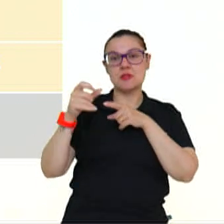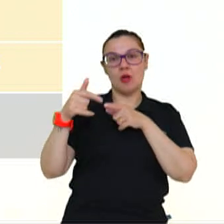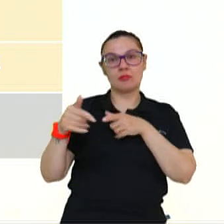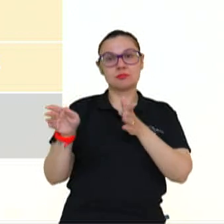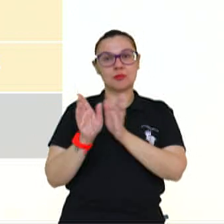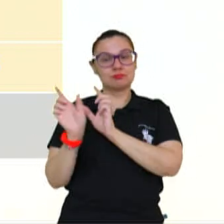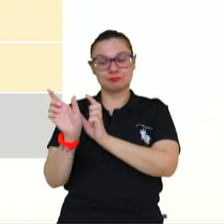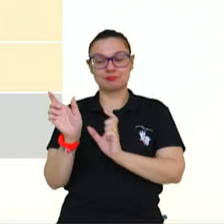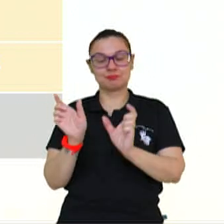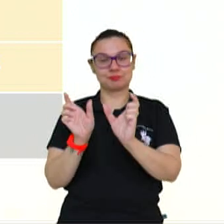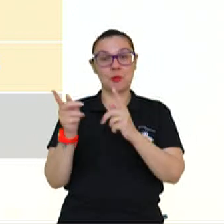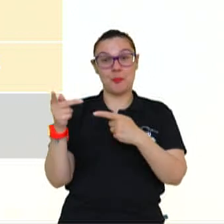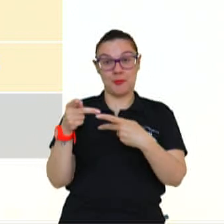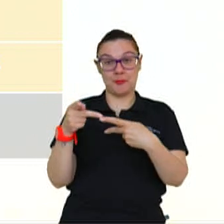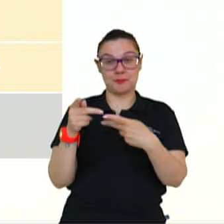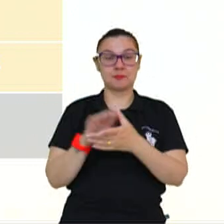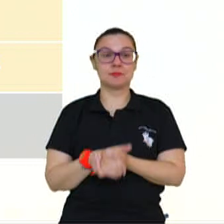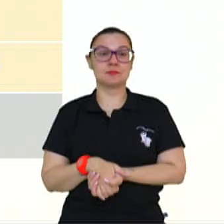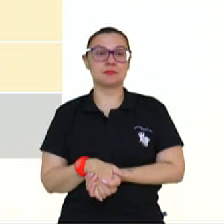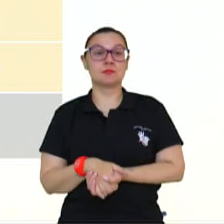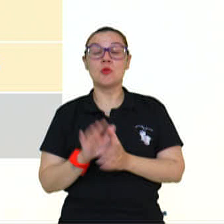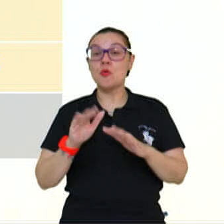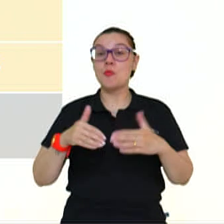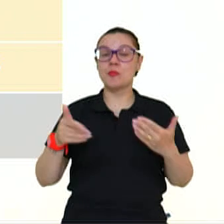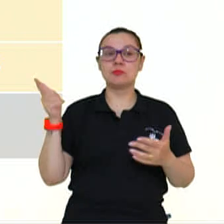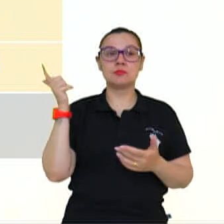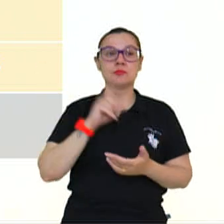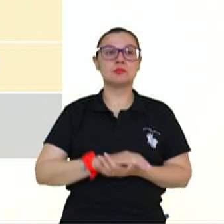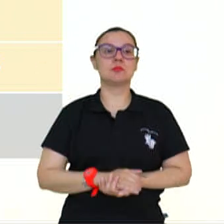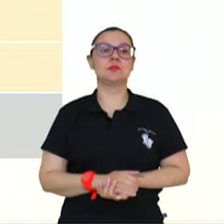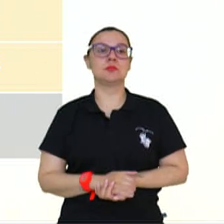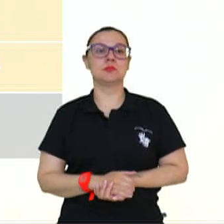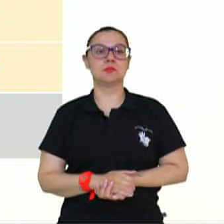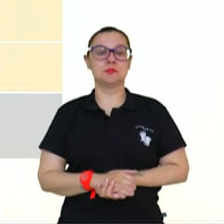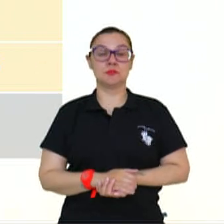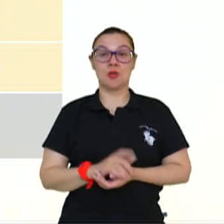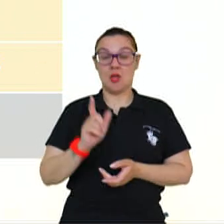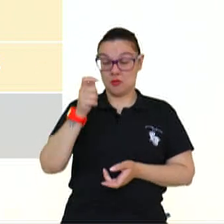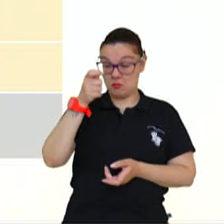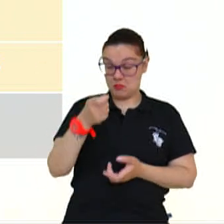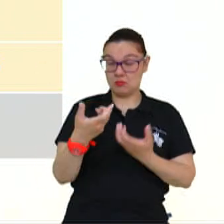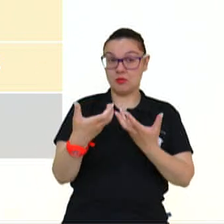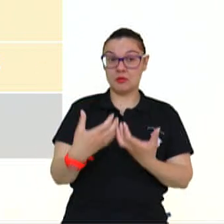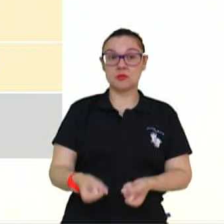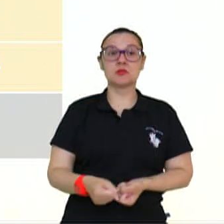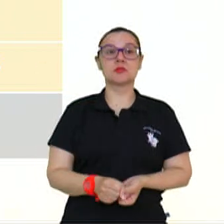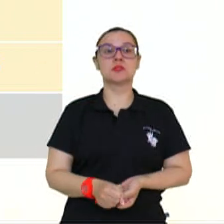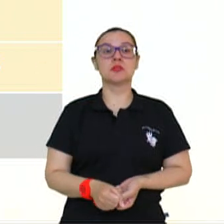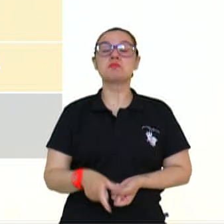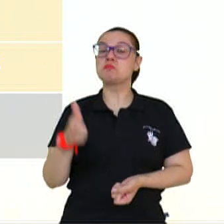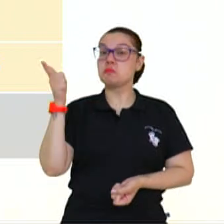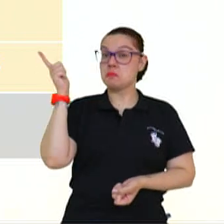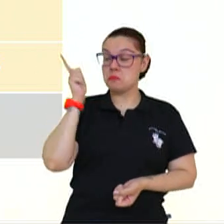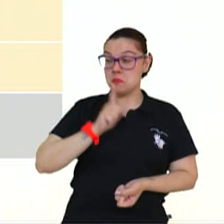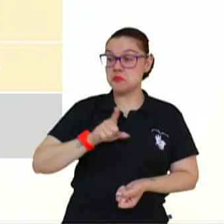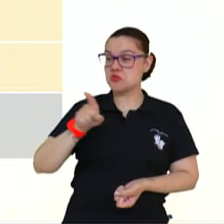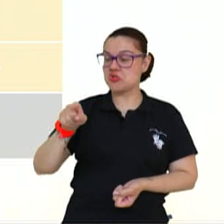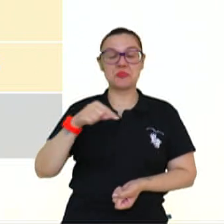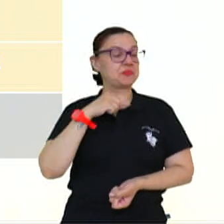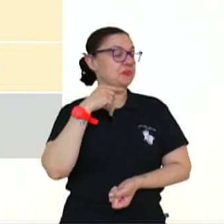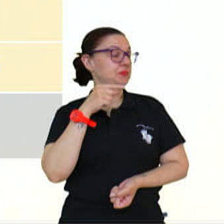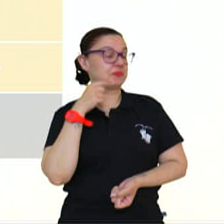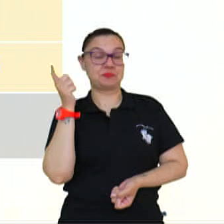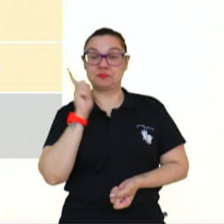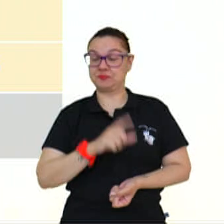amigos. Futuro, quando ele conseguir, repare. E o imperativo afirmativo e o negativo, ó, consiga ele, não